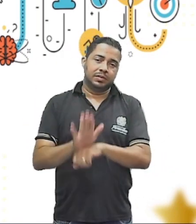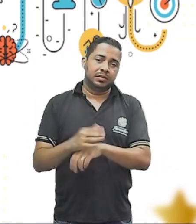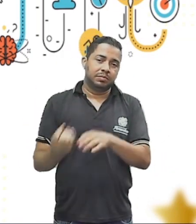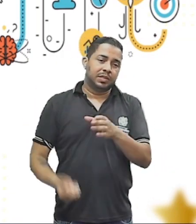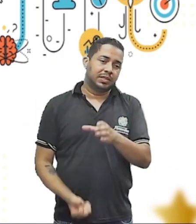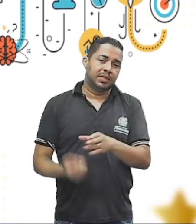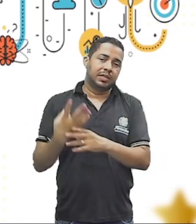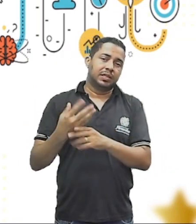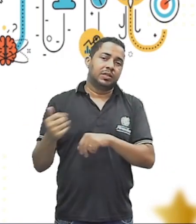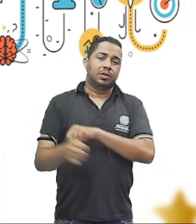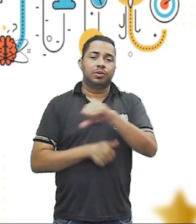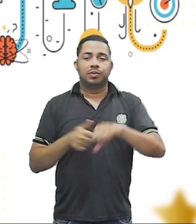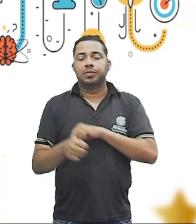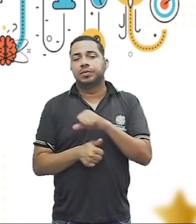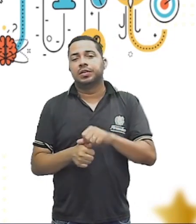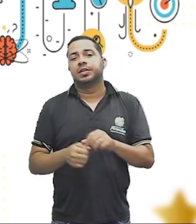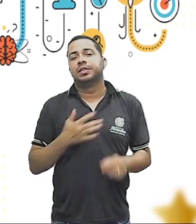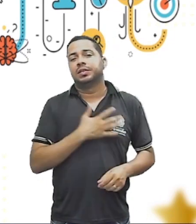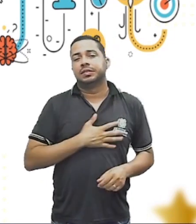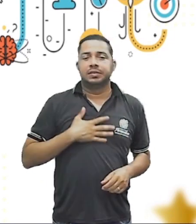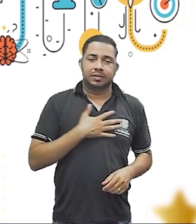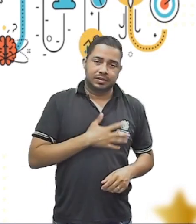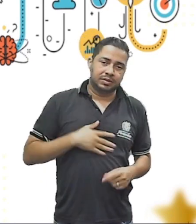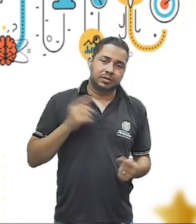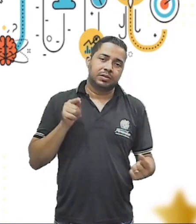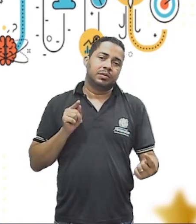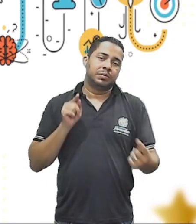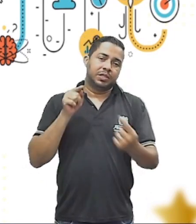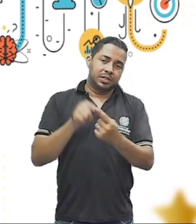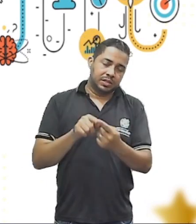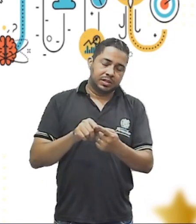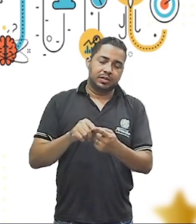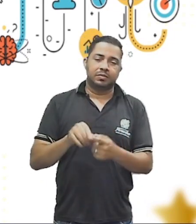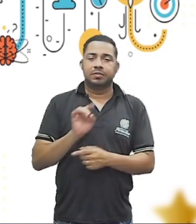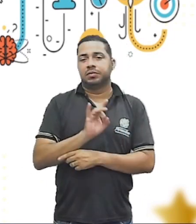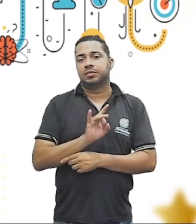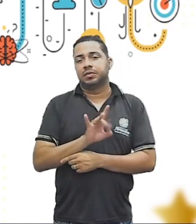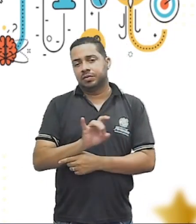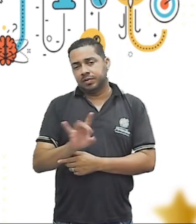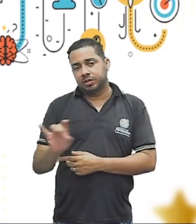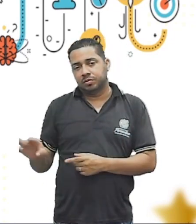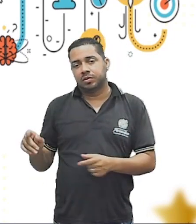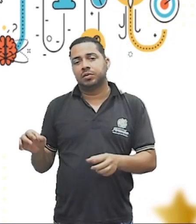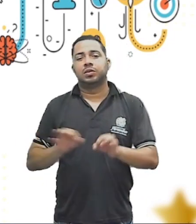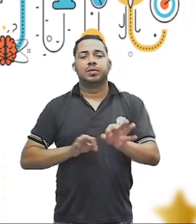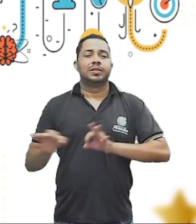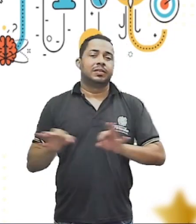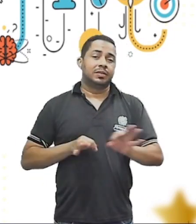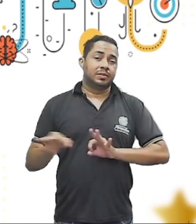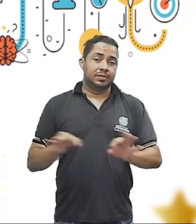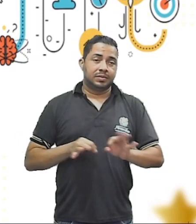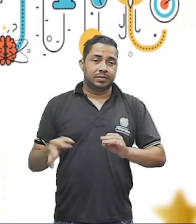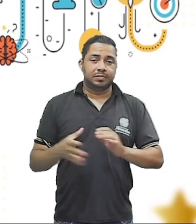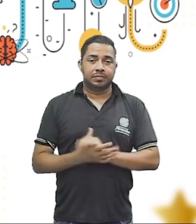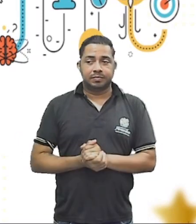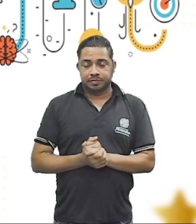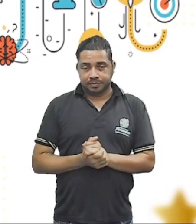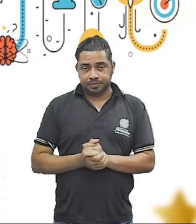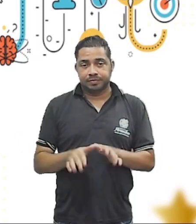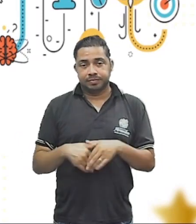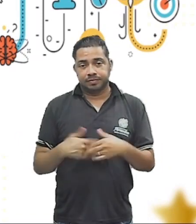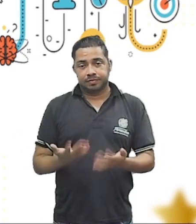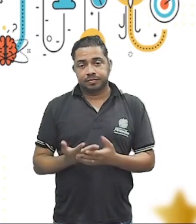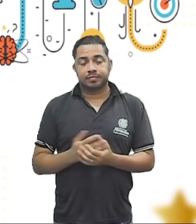criar trocas que satisfaçam os objetivos individuais e organizacionais.